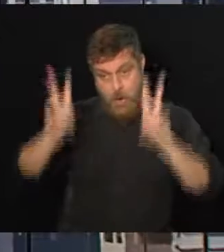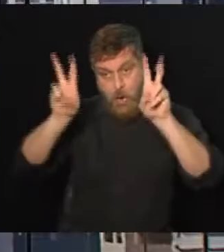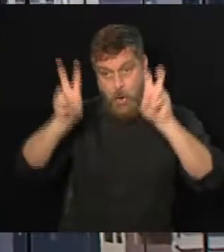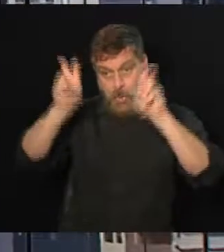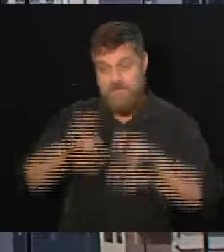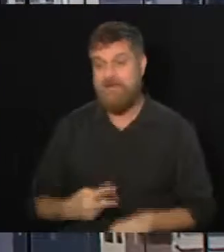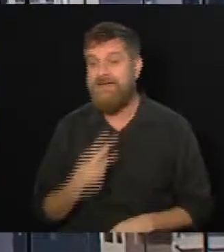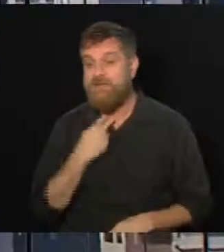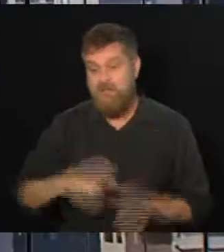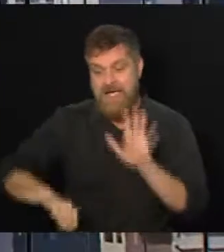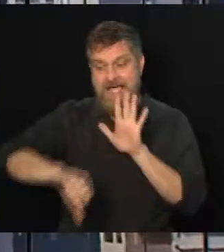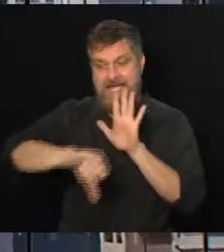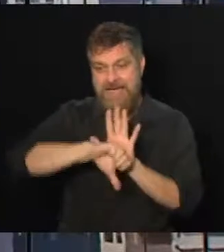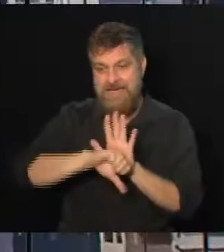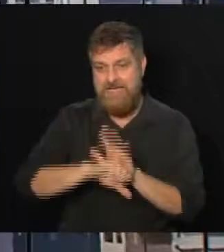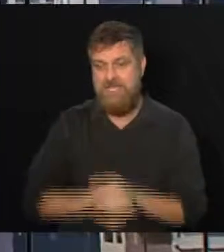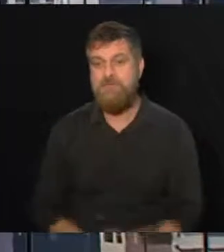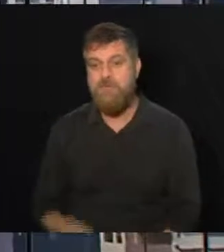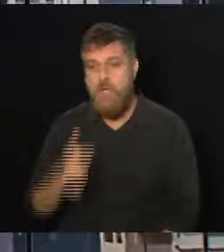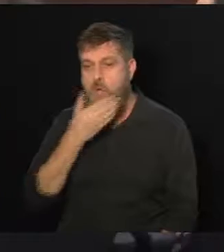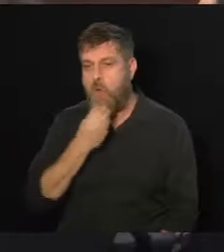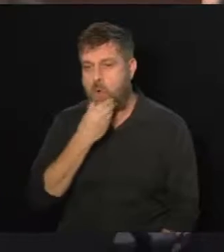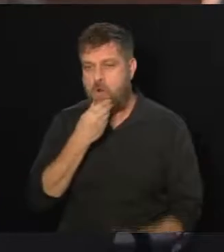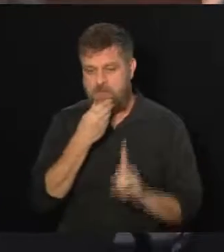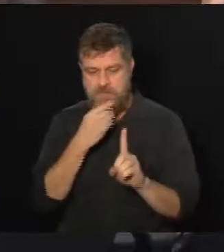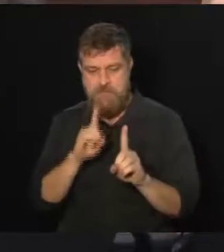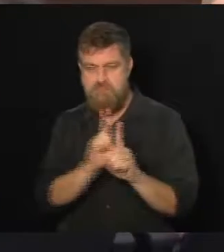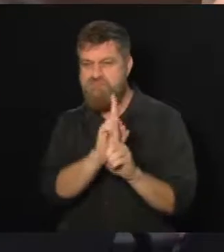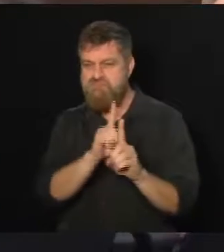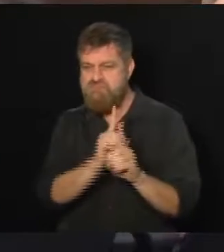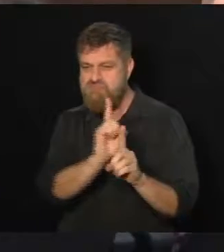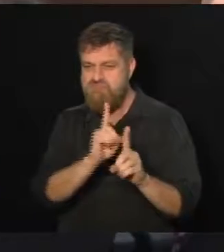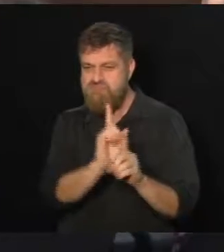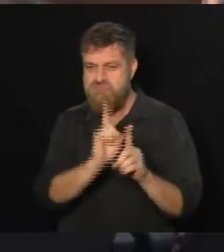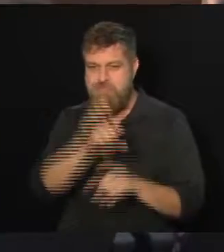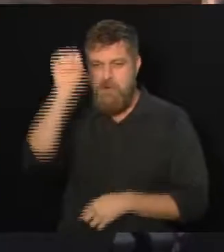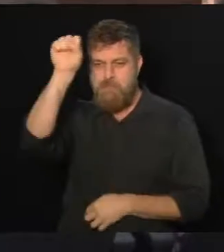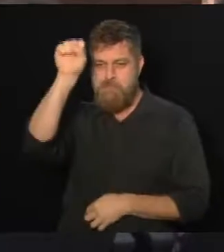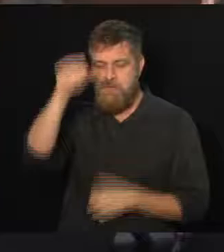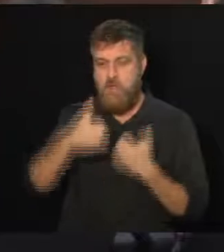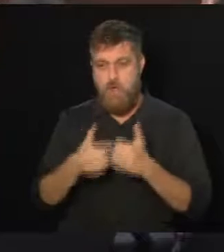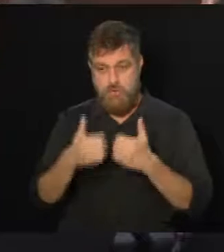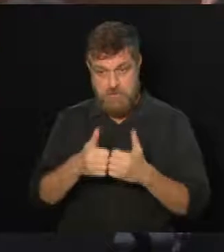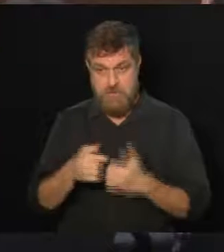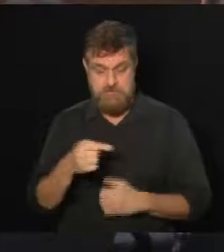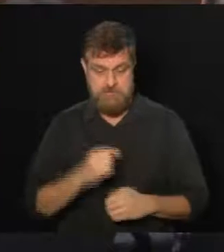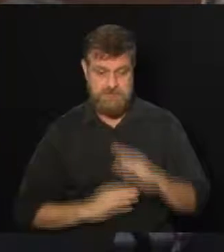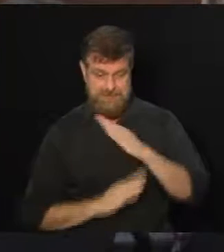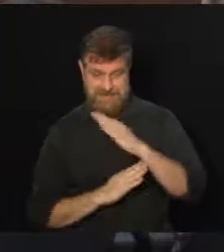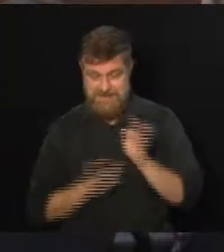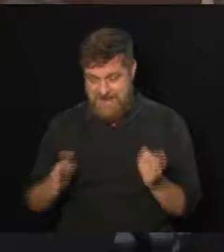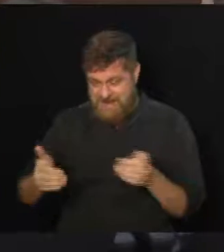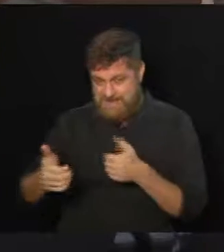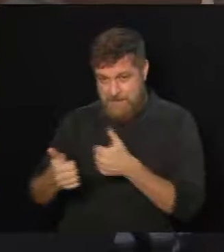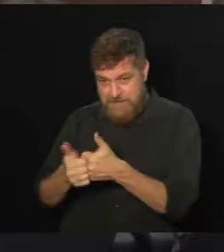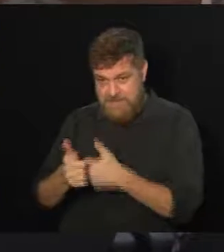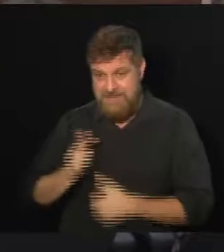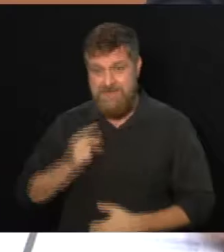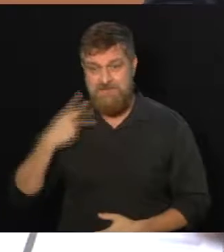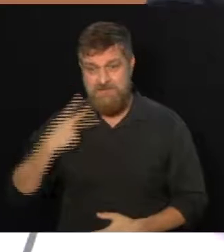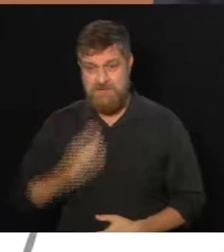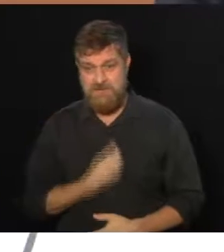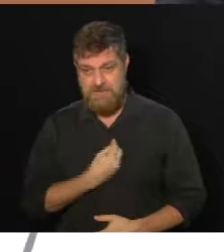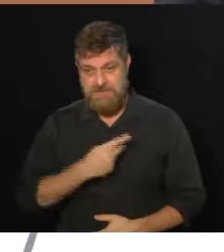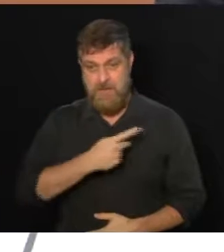ao crime de importunação sexual. A reunião aconteceu no plenarinho da Câmara e contou com a participação dos